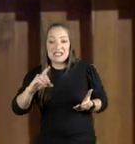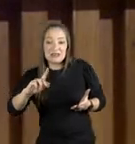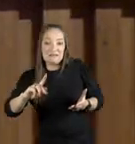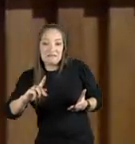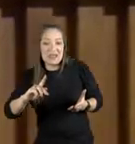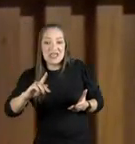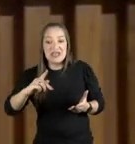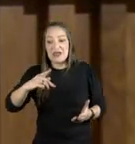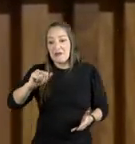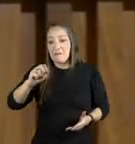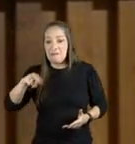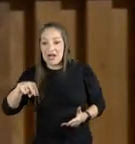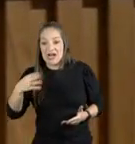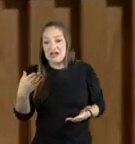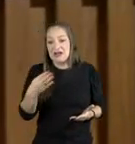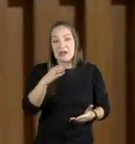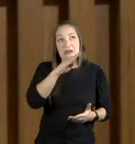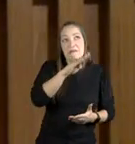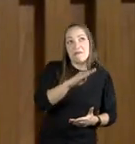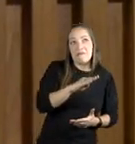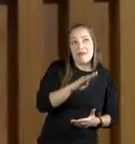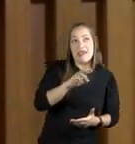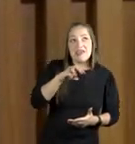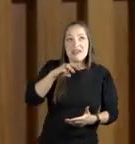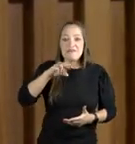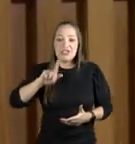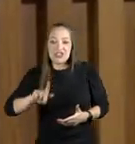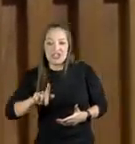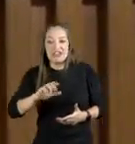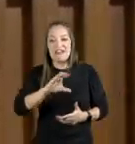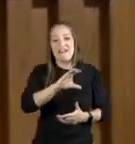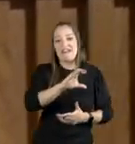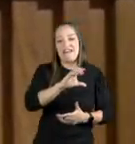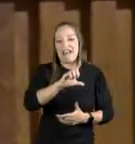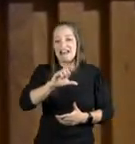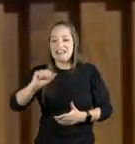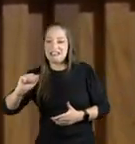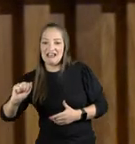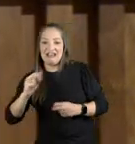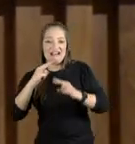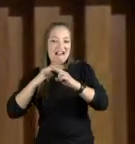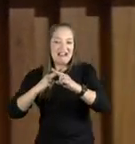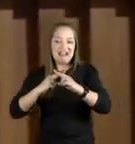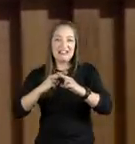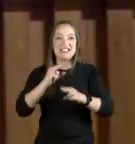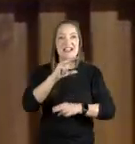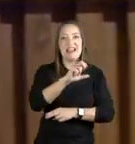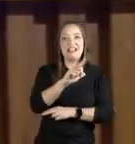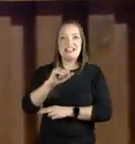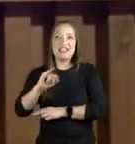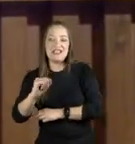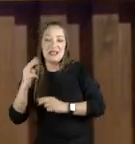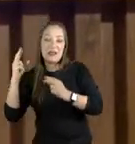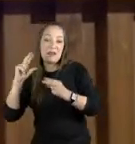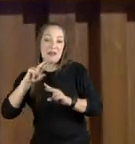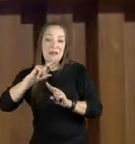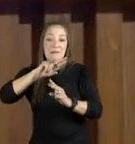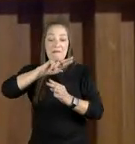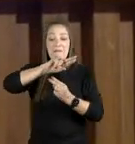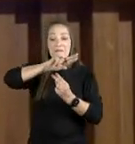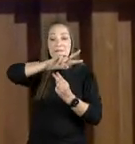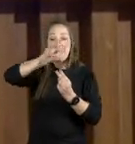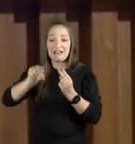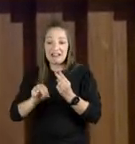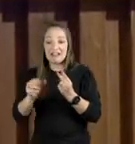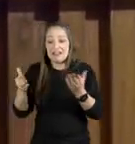CDB do Banco BMG, CDB do LCA da Caixa, LCI do Bradesco, LF do Bradesco. Então, você